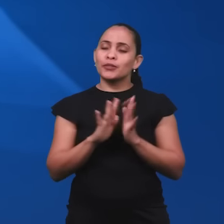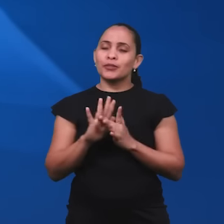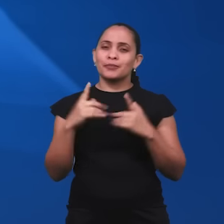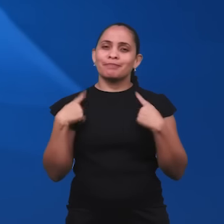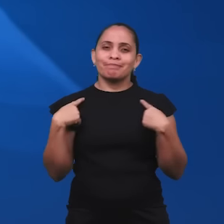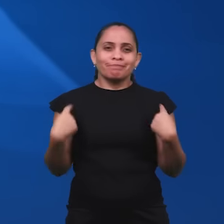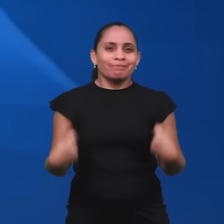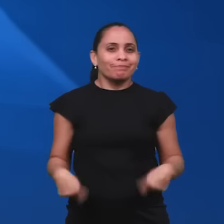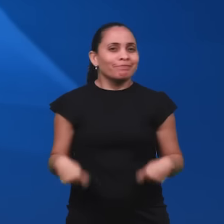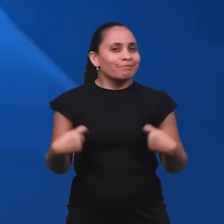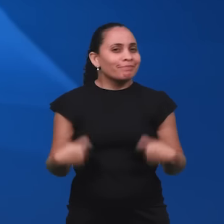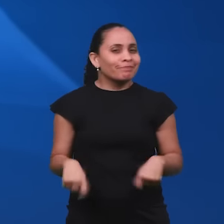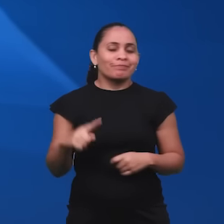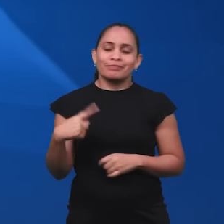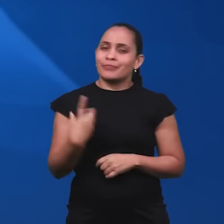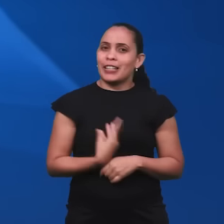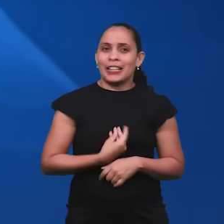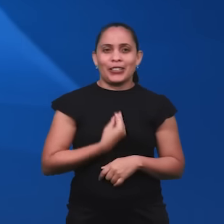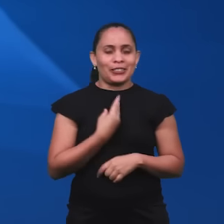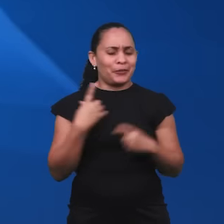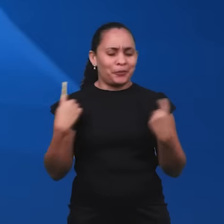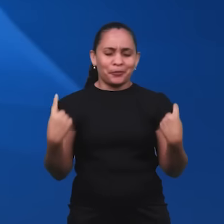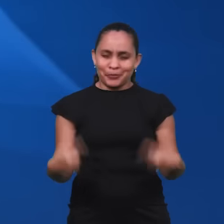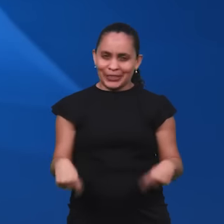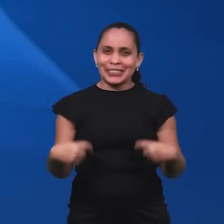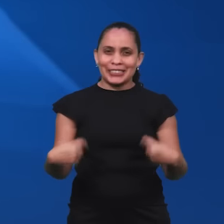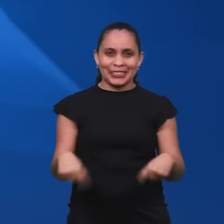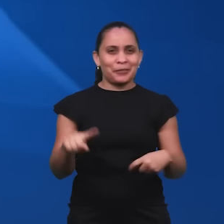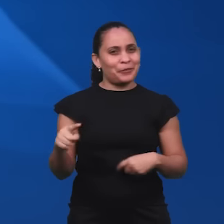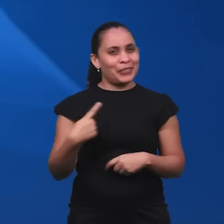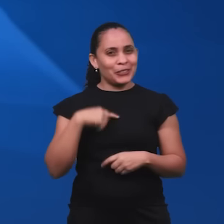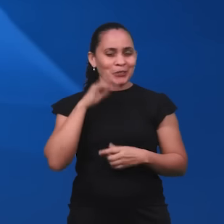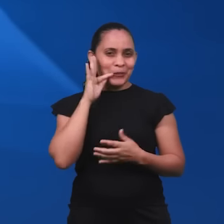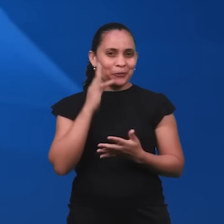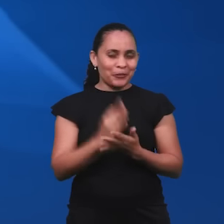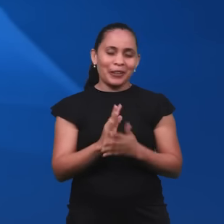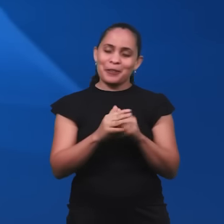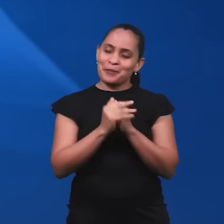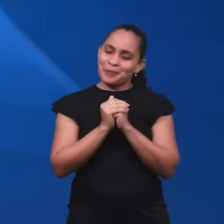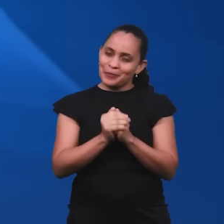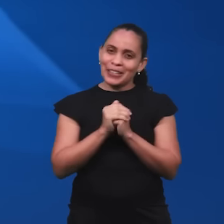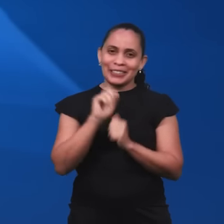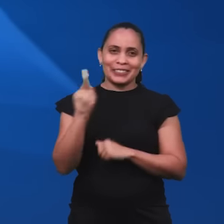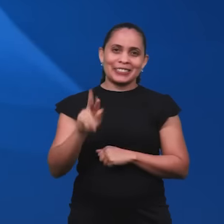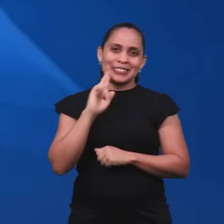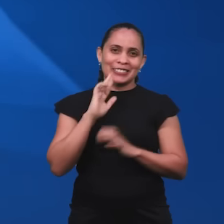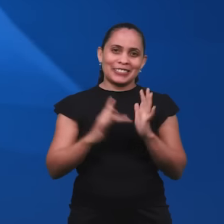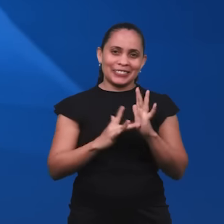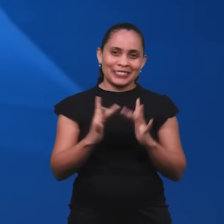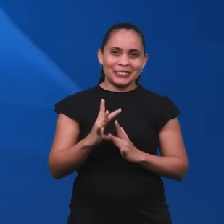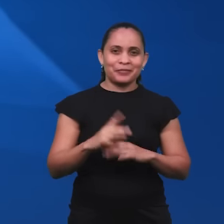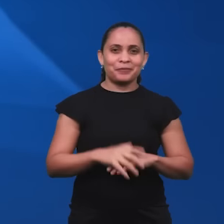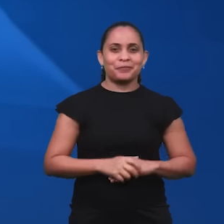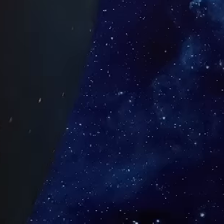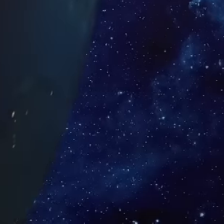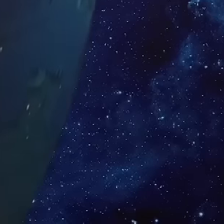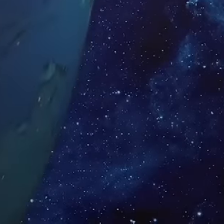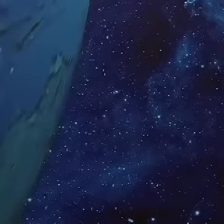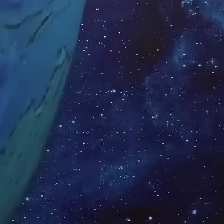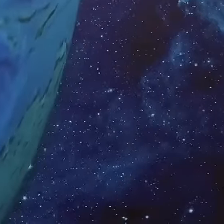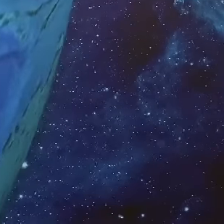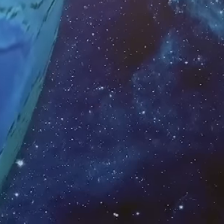né? Pertence à nossa vida, é necessário para a nossa fé. Amém? Até lá então, e a paz do Senhor Jesus.